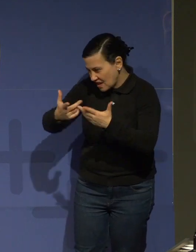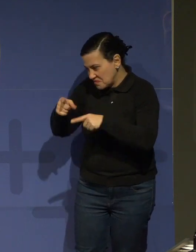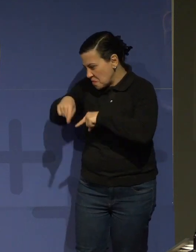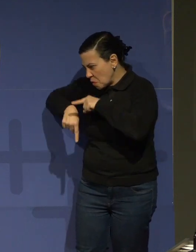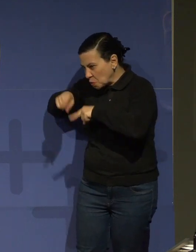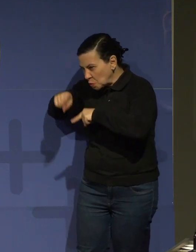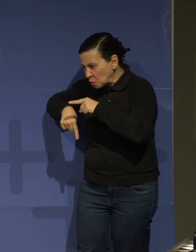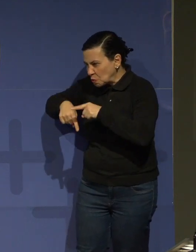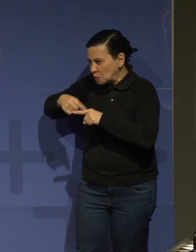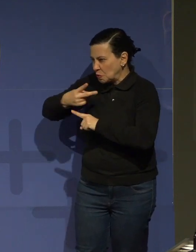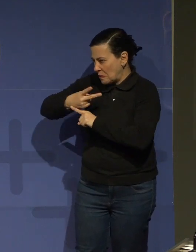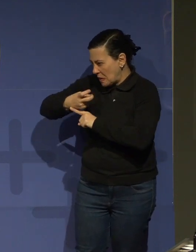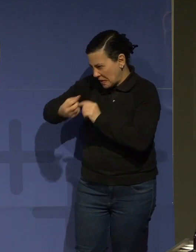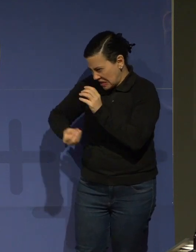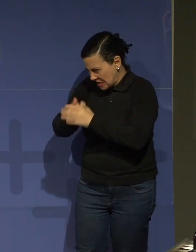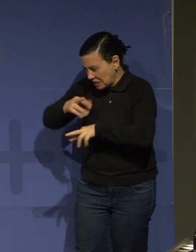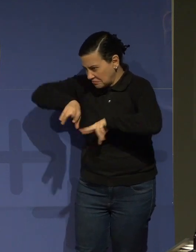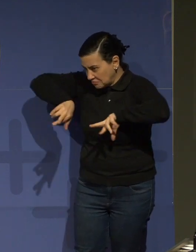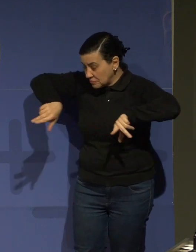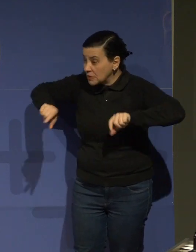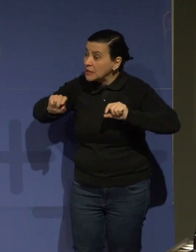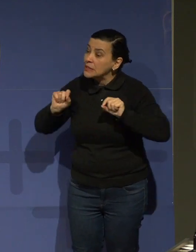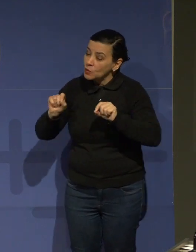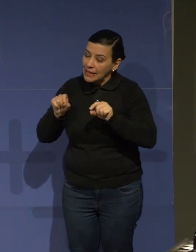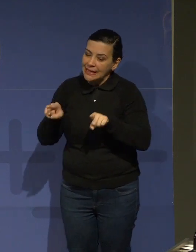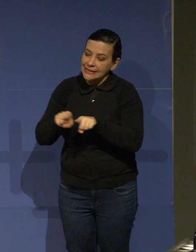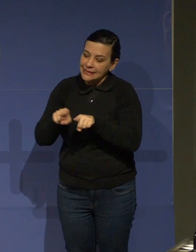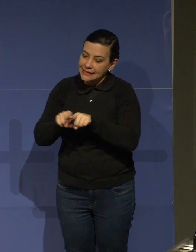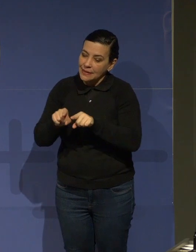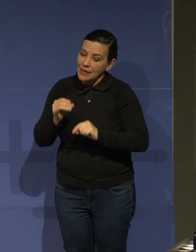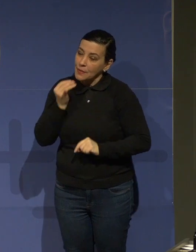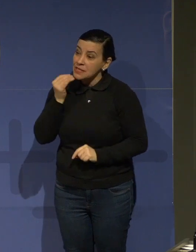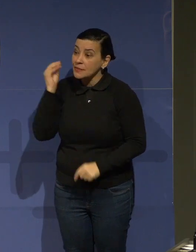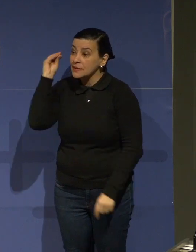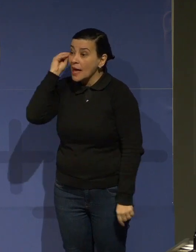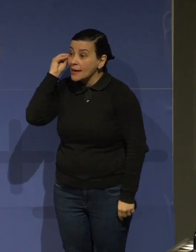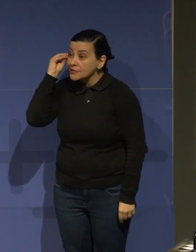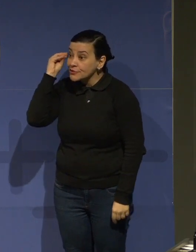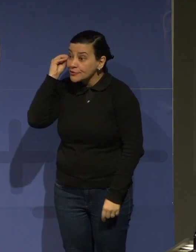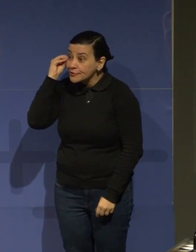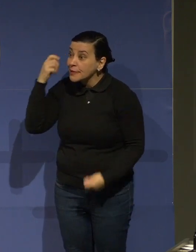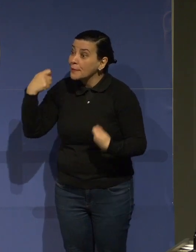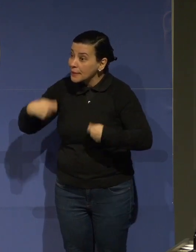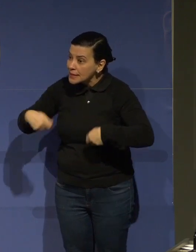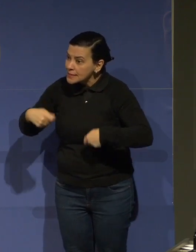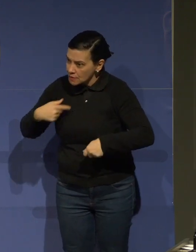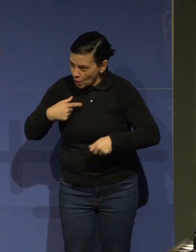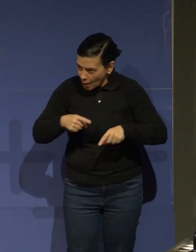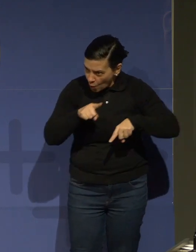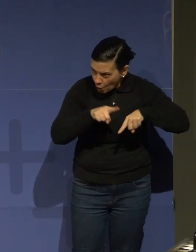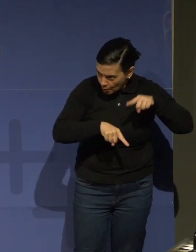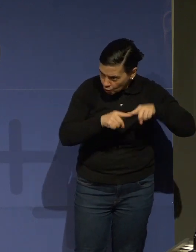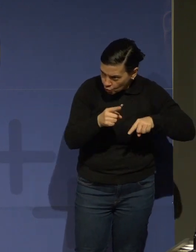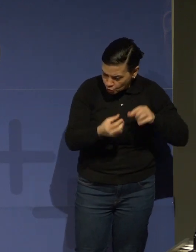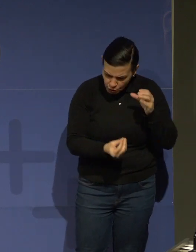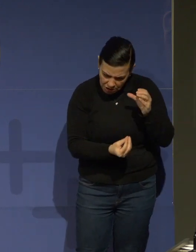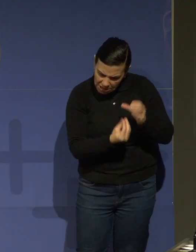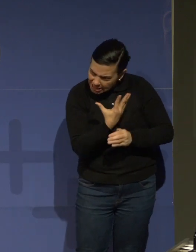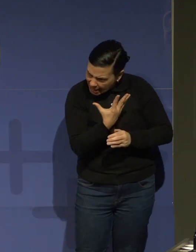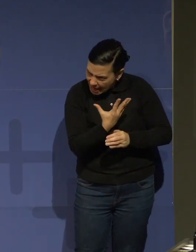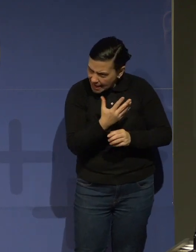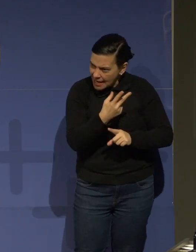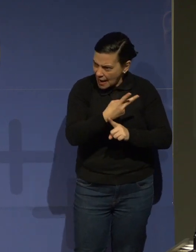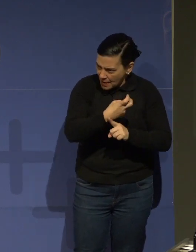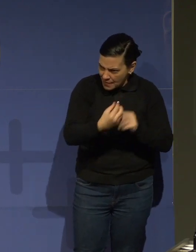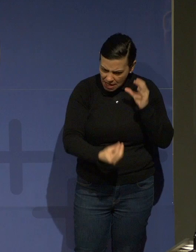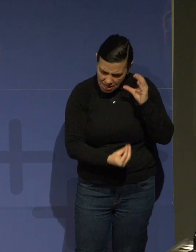durante e no final, são os testes, que é para a gente poder garantir que aquilo está sendo feito. Não adianta nada a gente desenvolver alguma